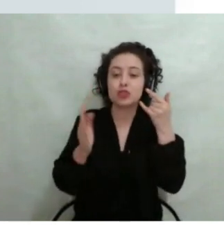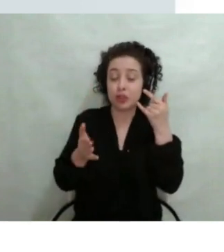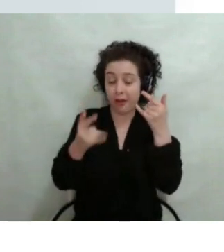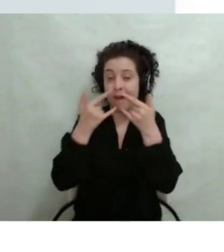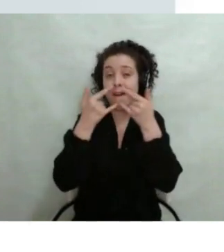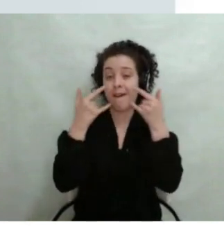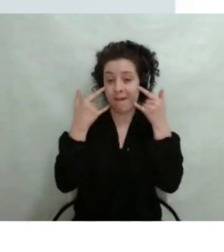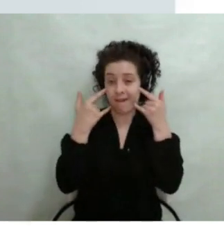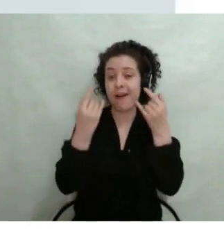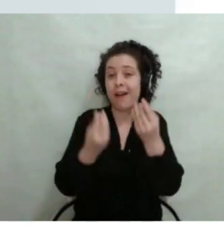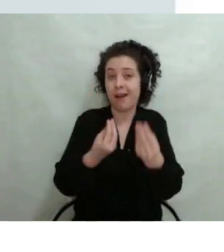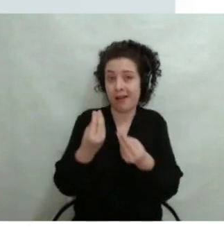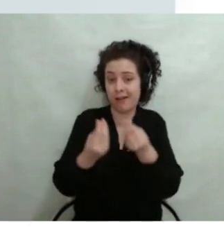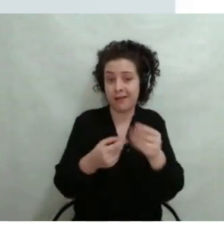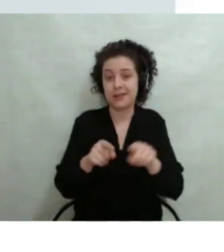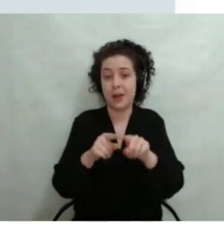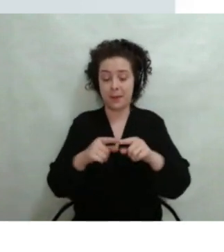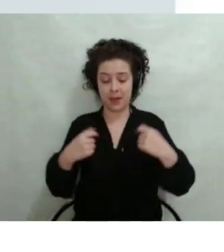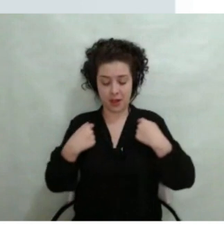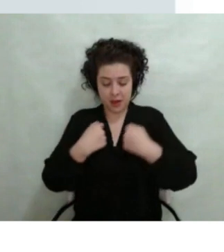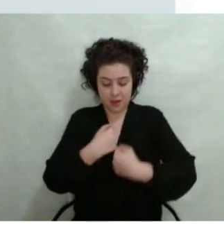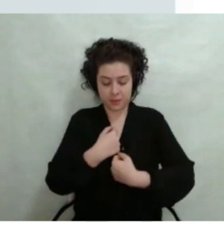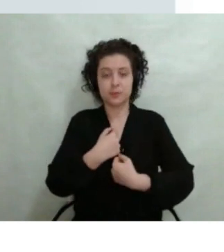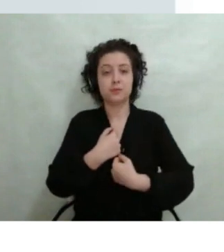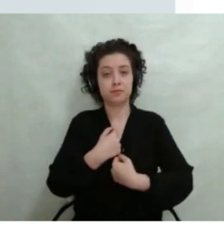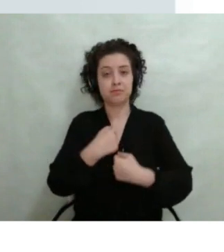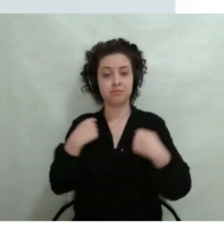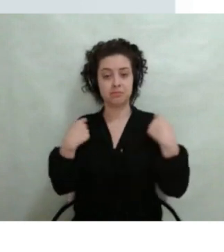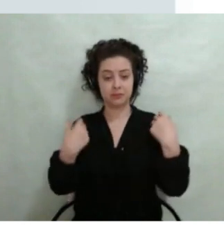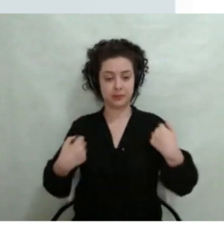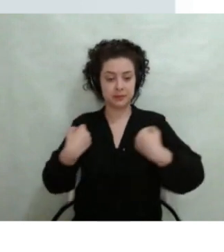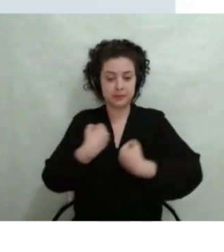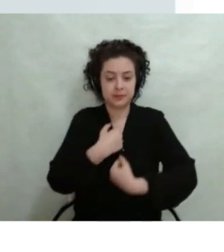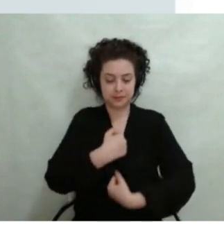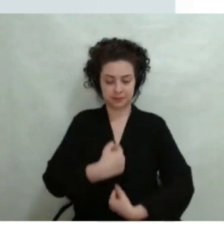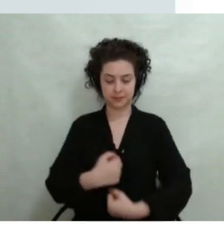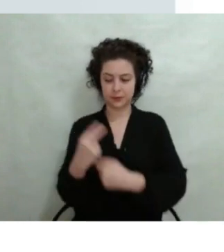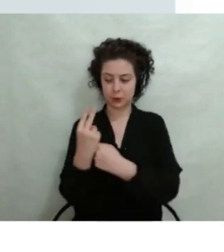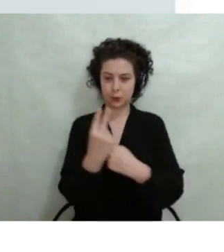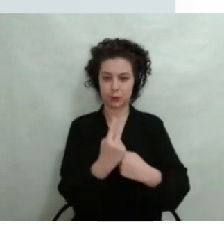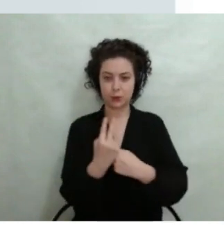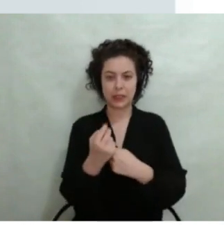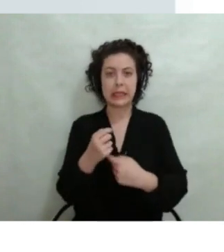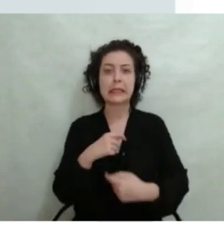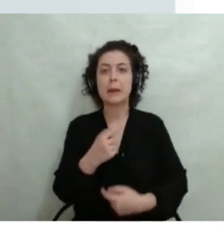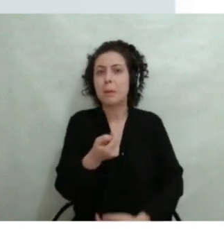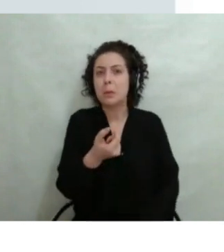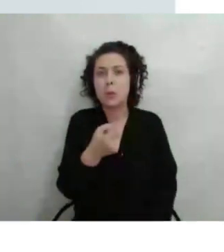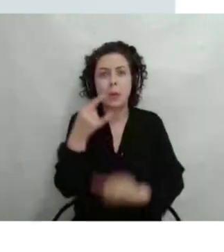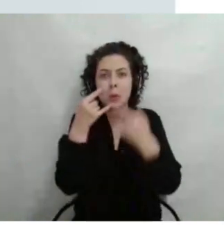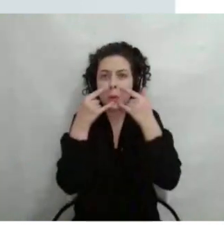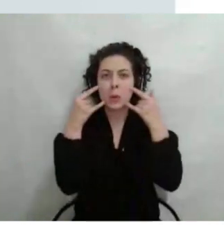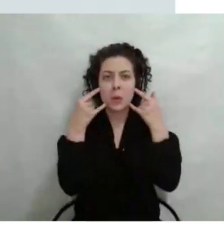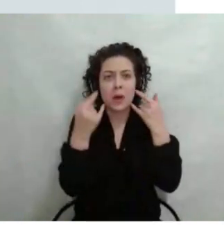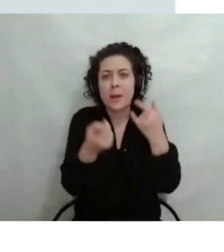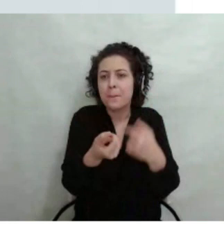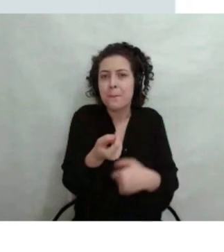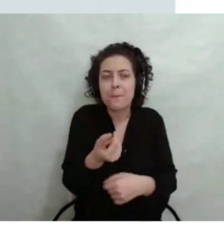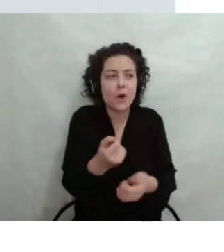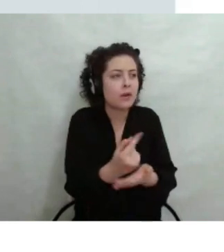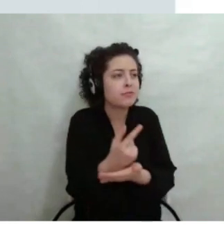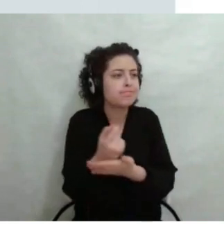e testando aventais, foi uma fase difícil, porque nós tínhamos poucas máscaras no mercado para comprar,